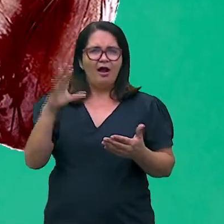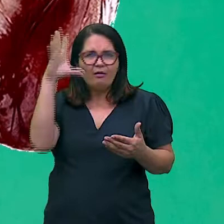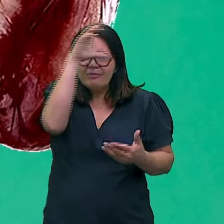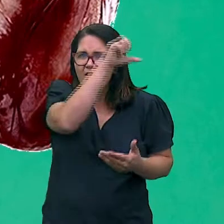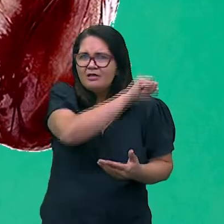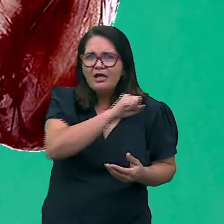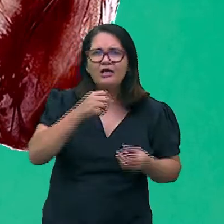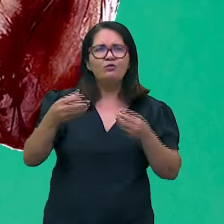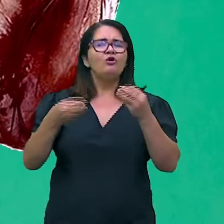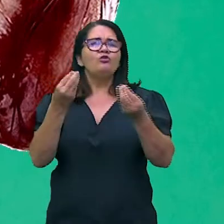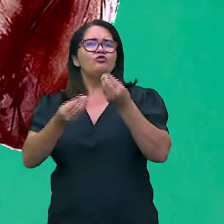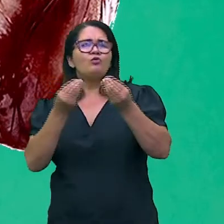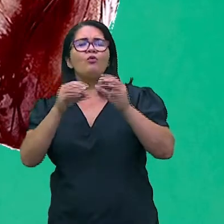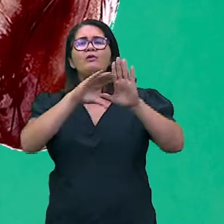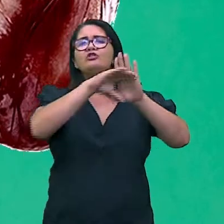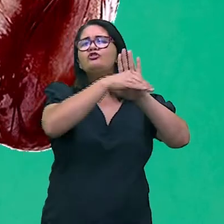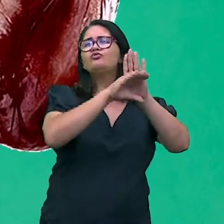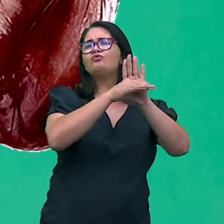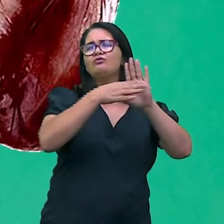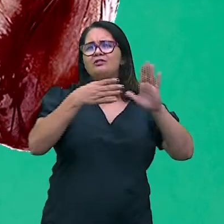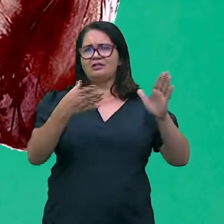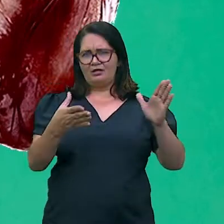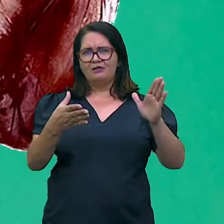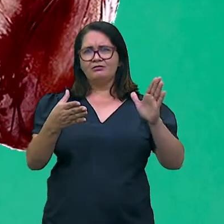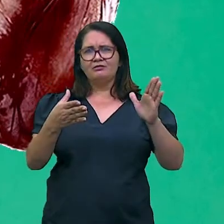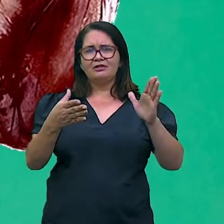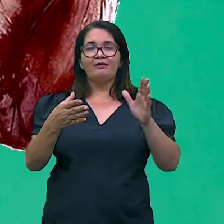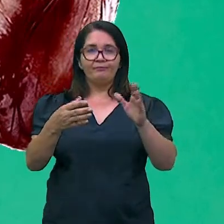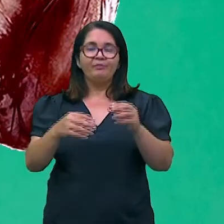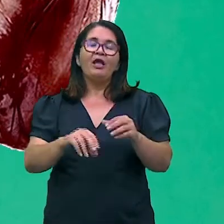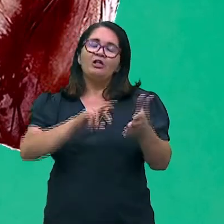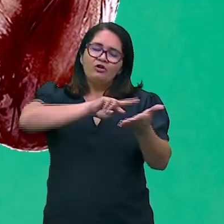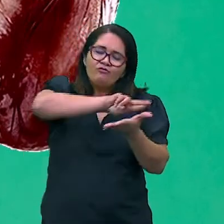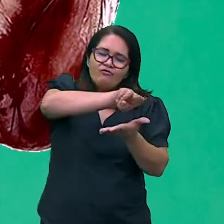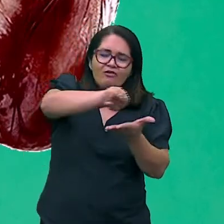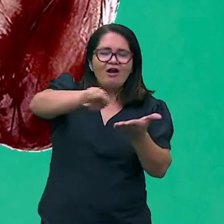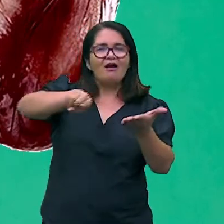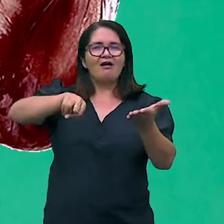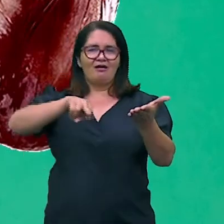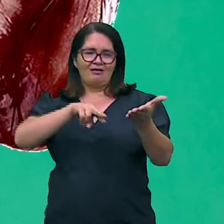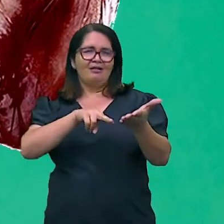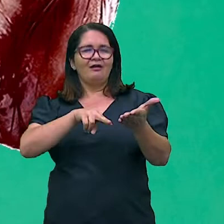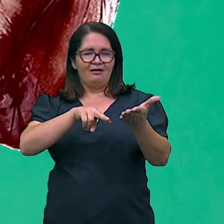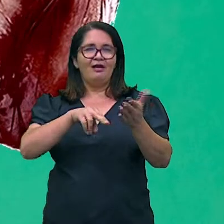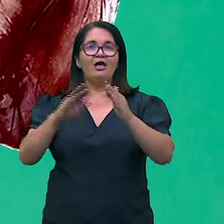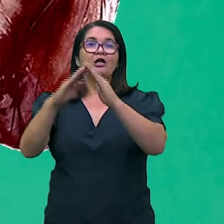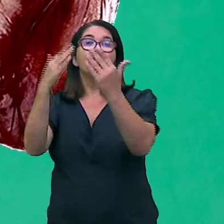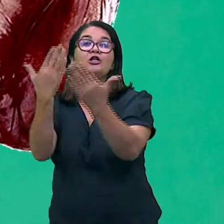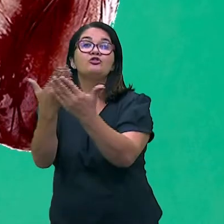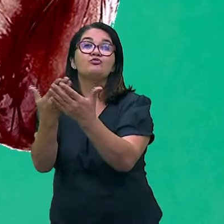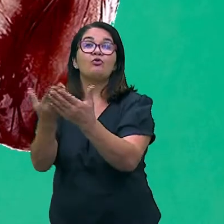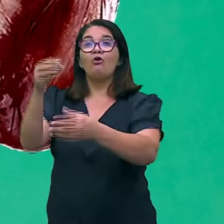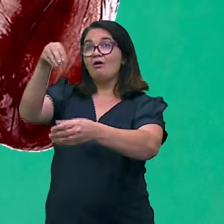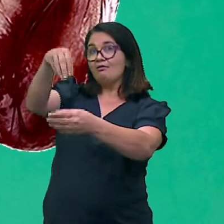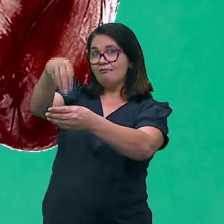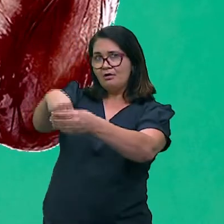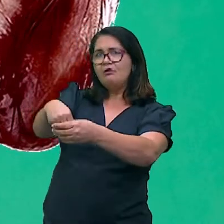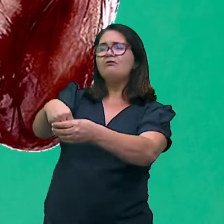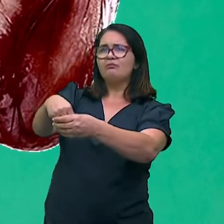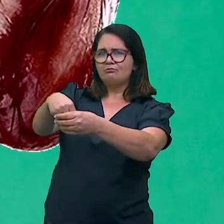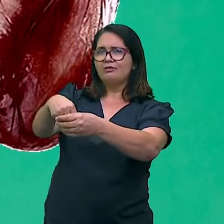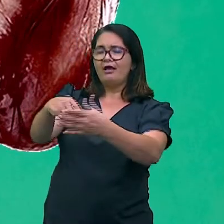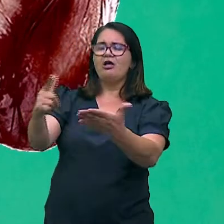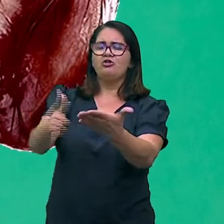desses conceitos muitas vezes aí na vida escolar. E precisamos ter